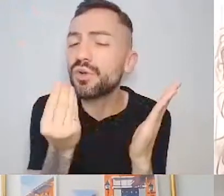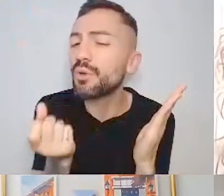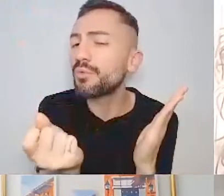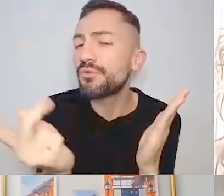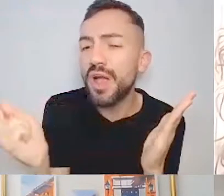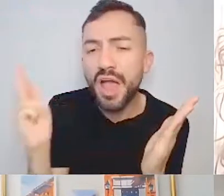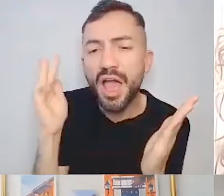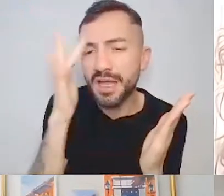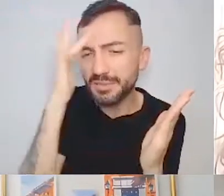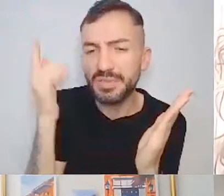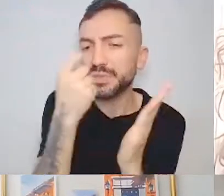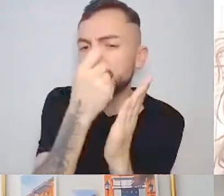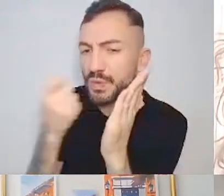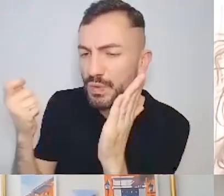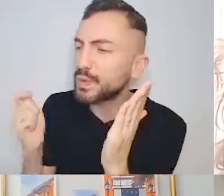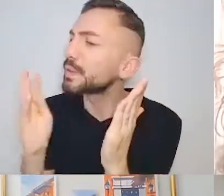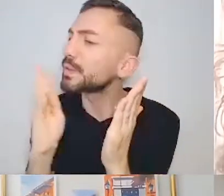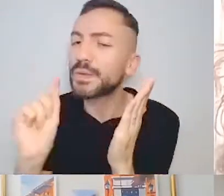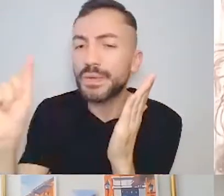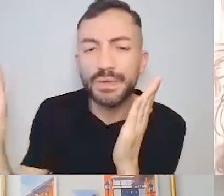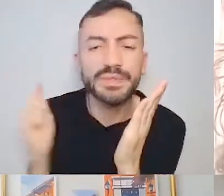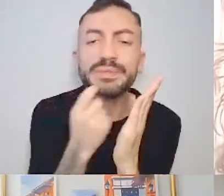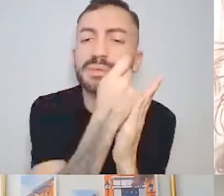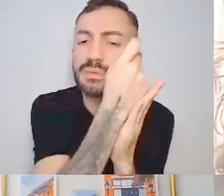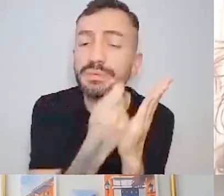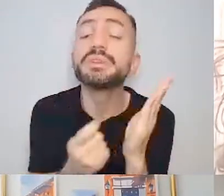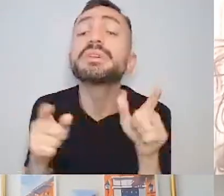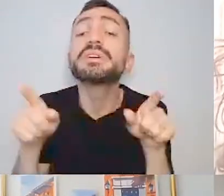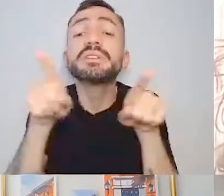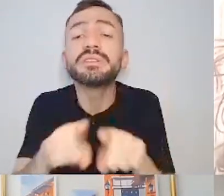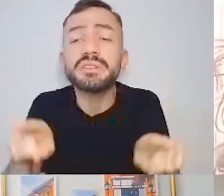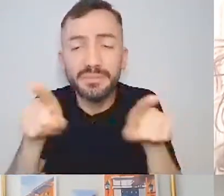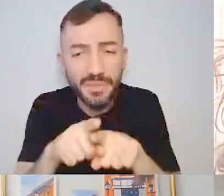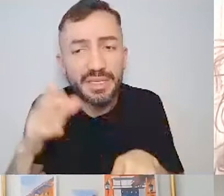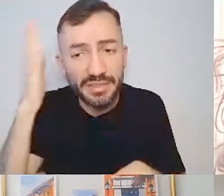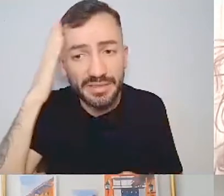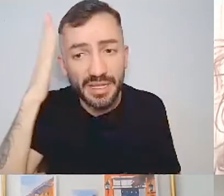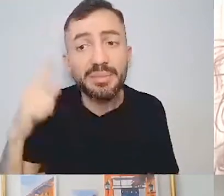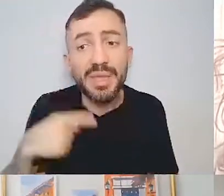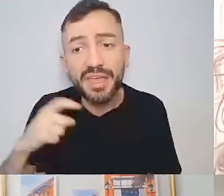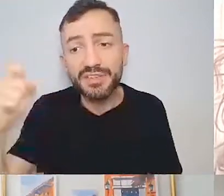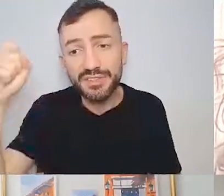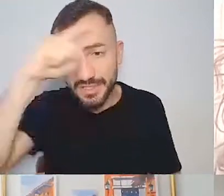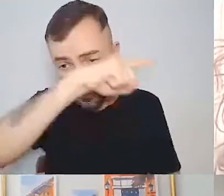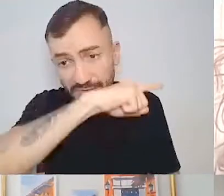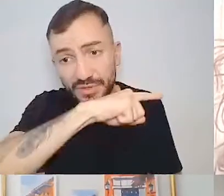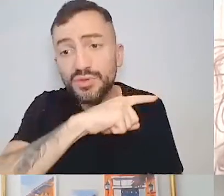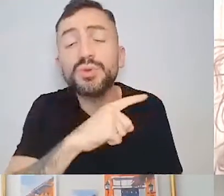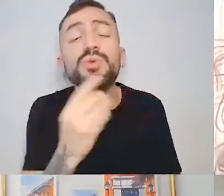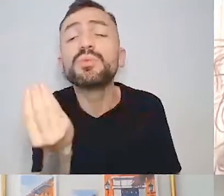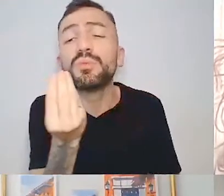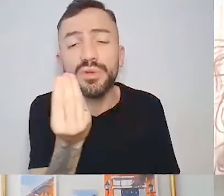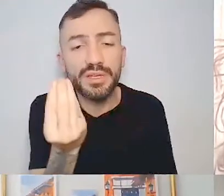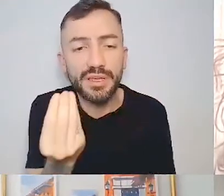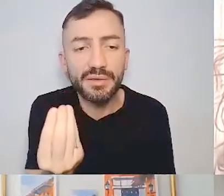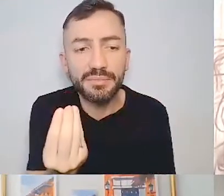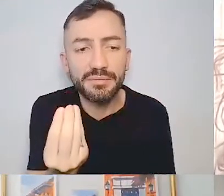mãos, de muitos saberes, e também a partir, né, desse desafio que nós nos propomos de exatamente a